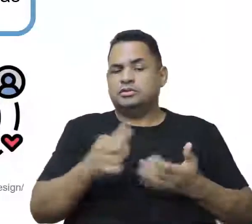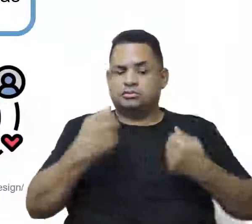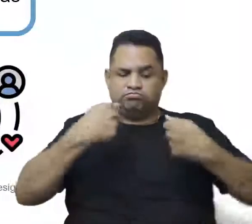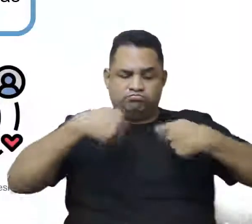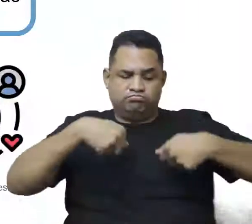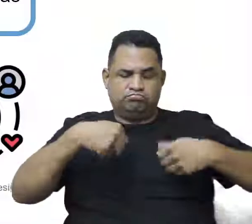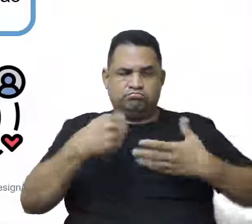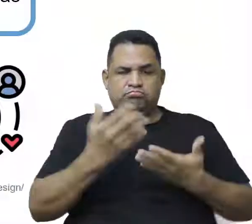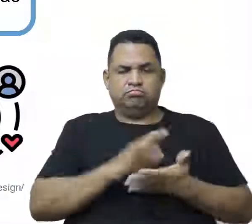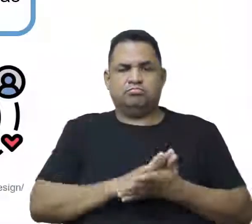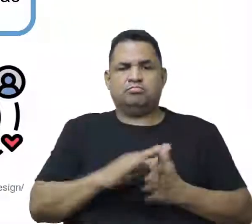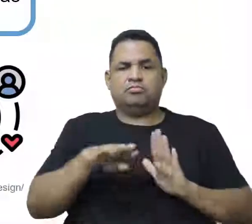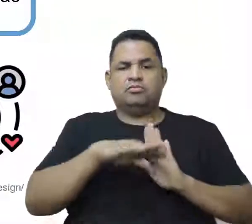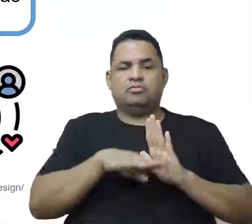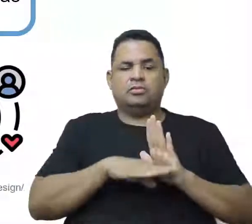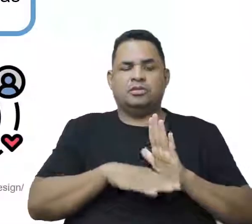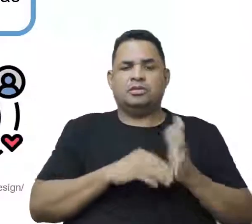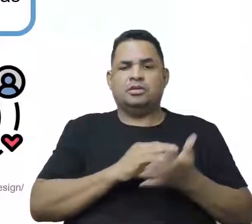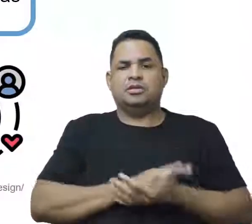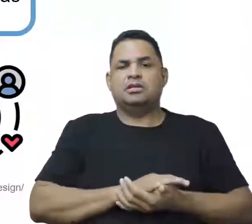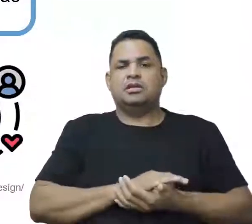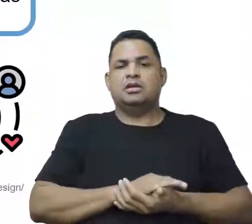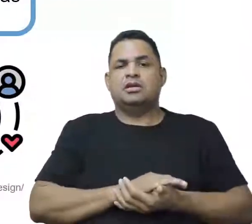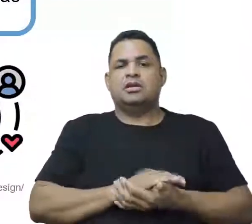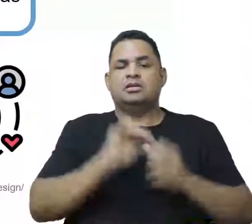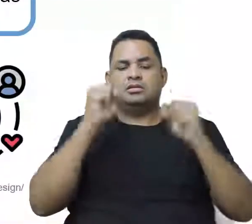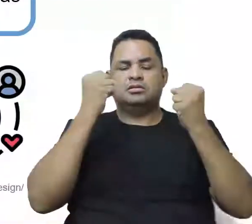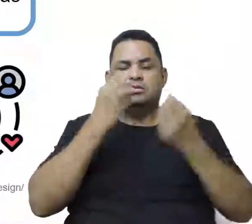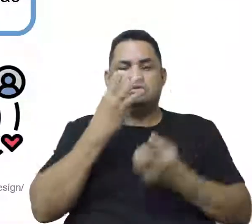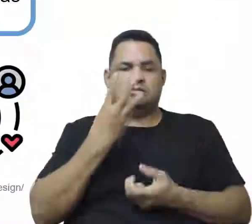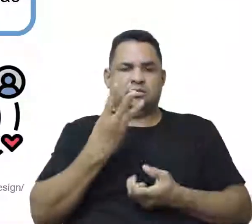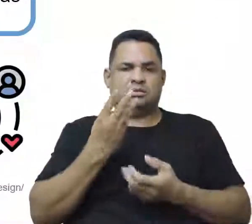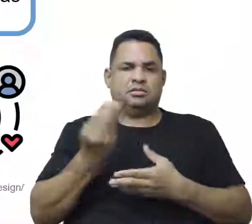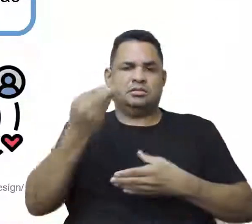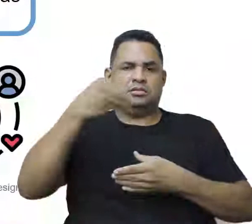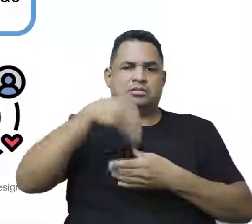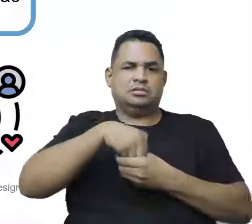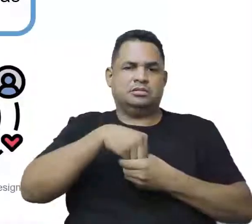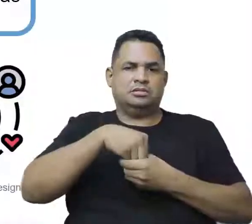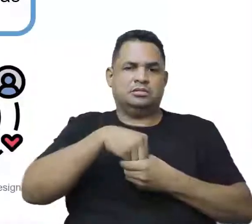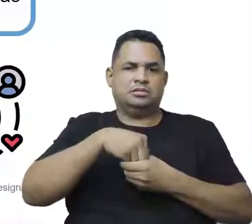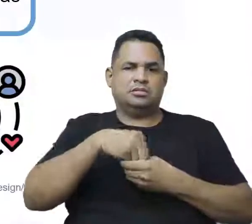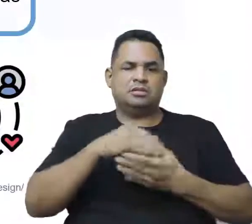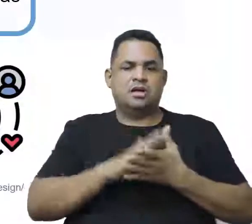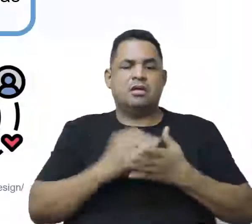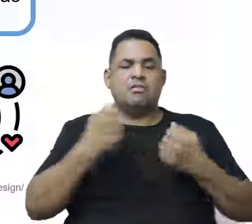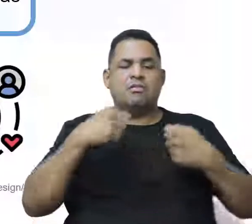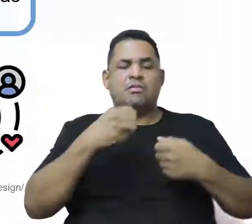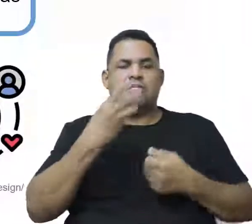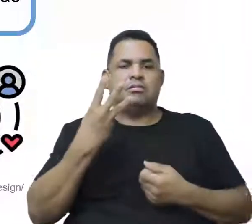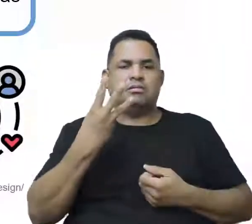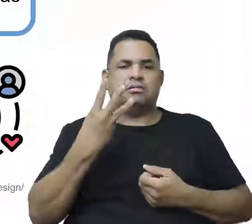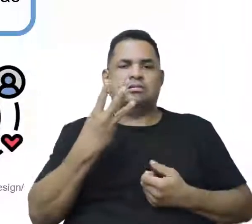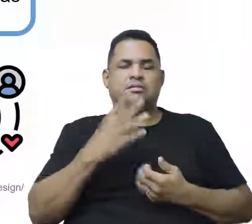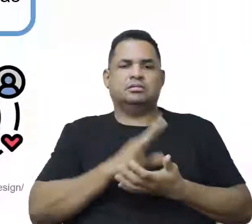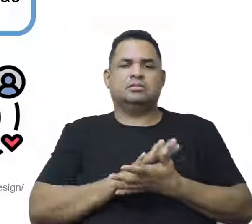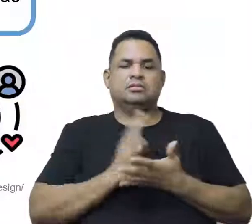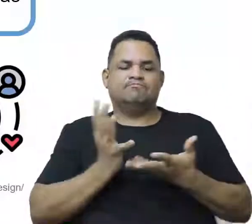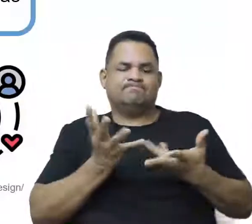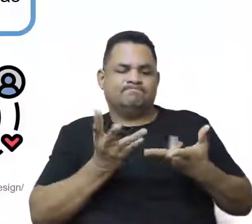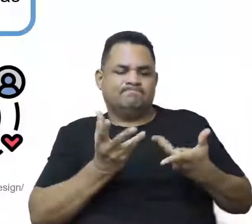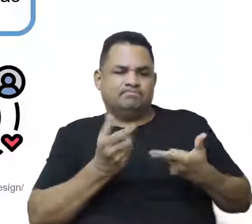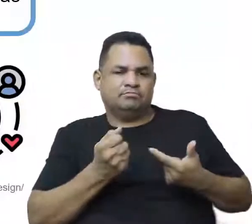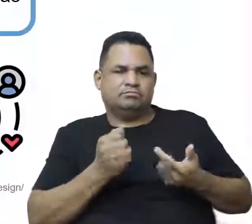A educação física está na competência 3. Dentro da competência 3, tem as habilidades.